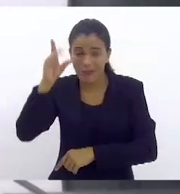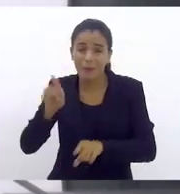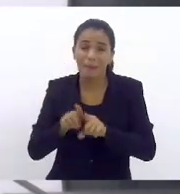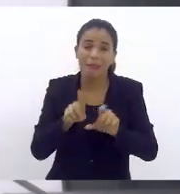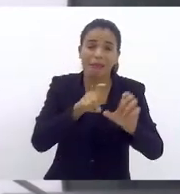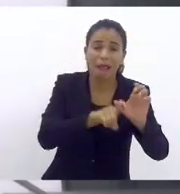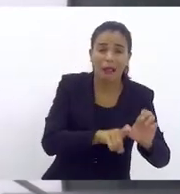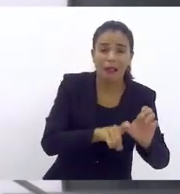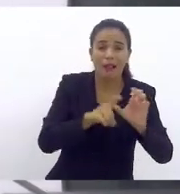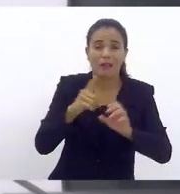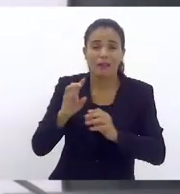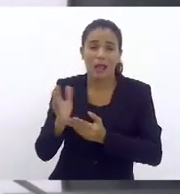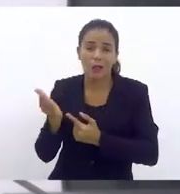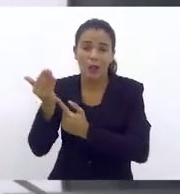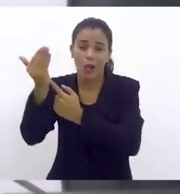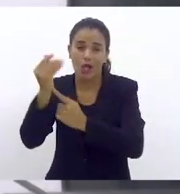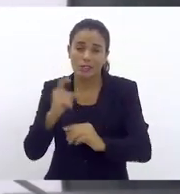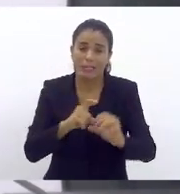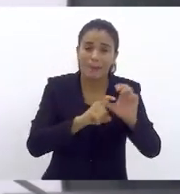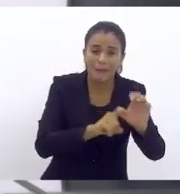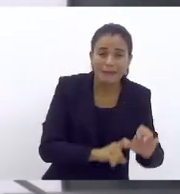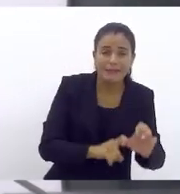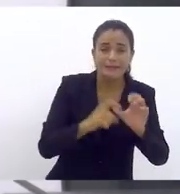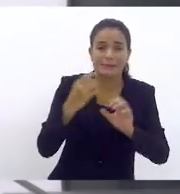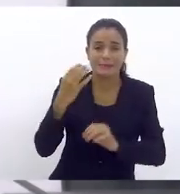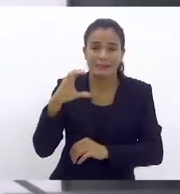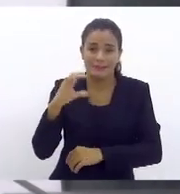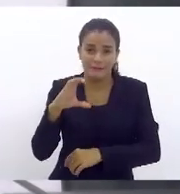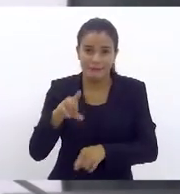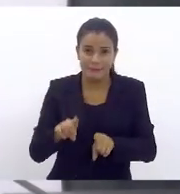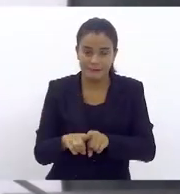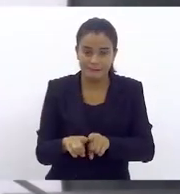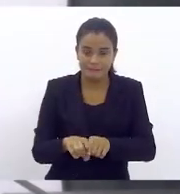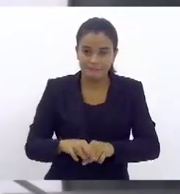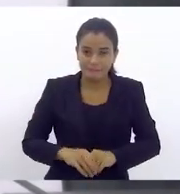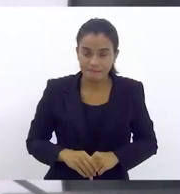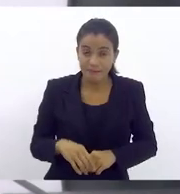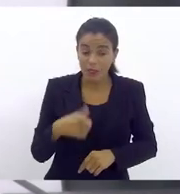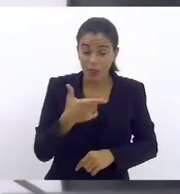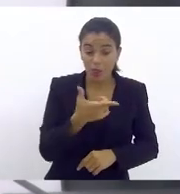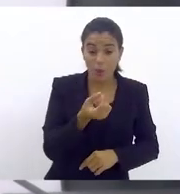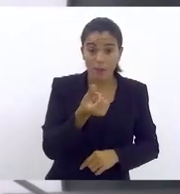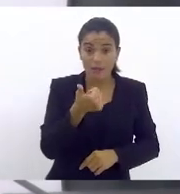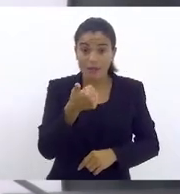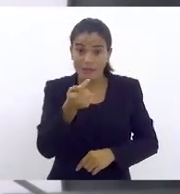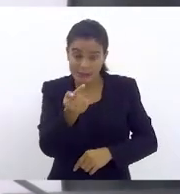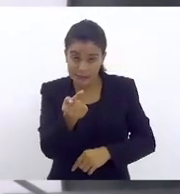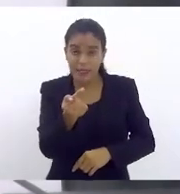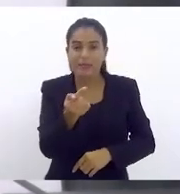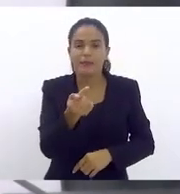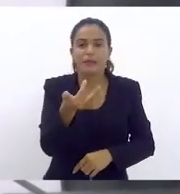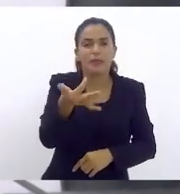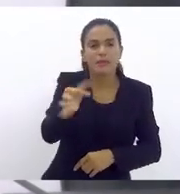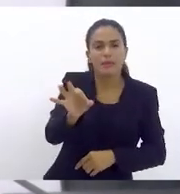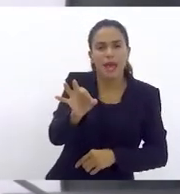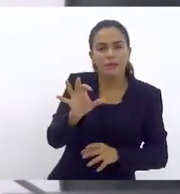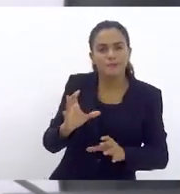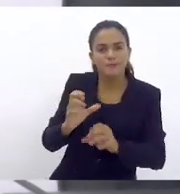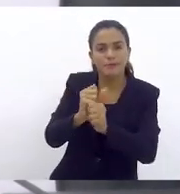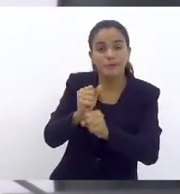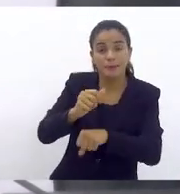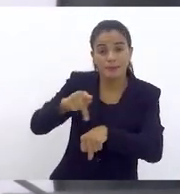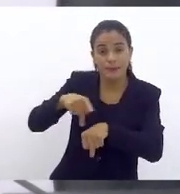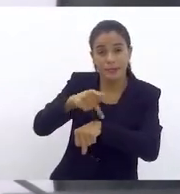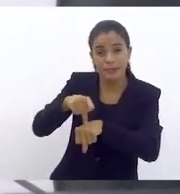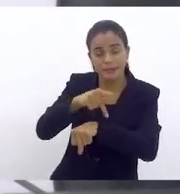dependência científica né É só para vocês terem uma ideia em 2017 10 países concentraram